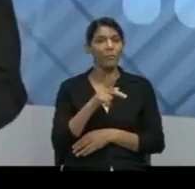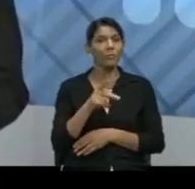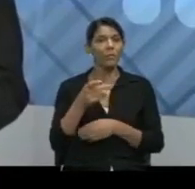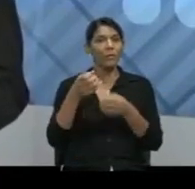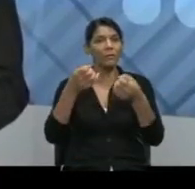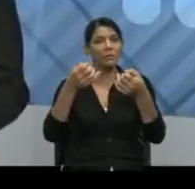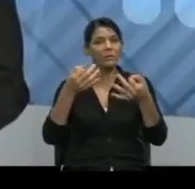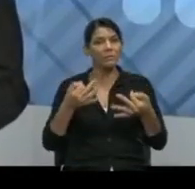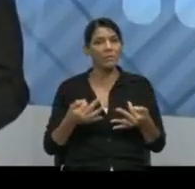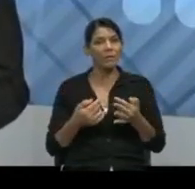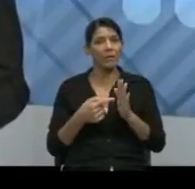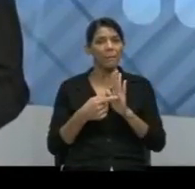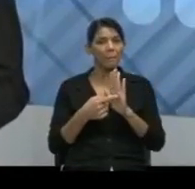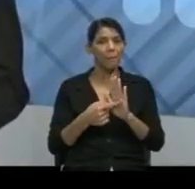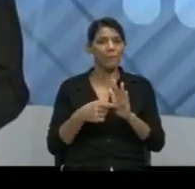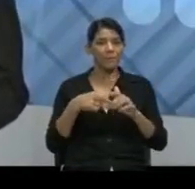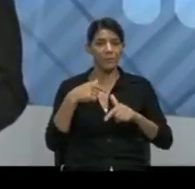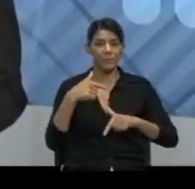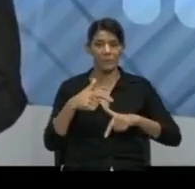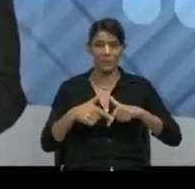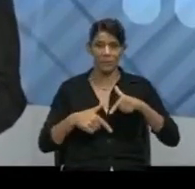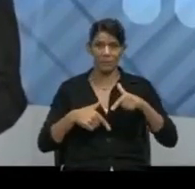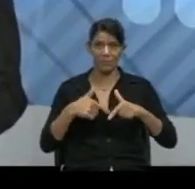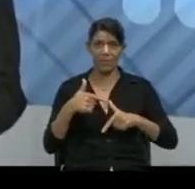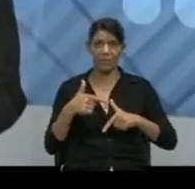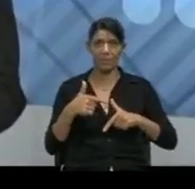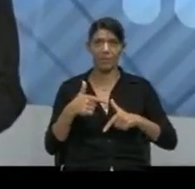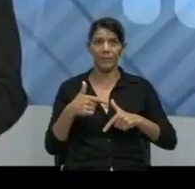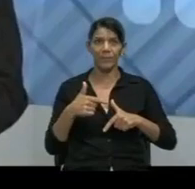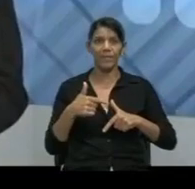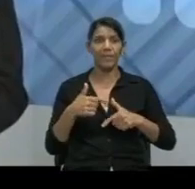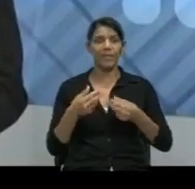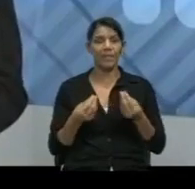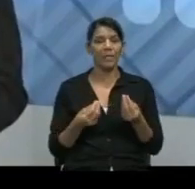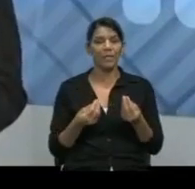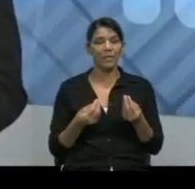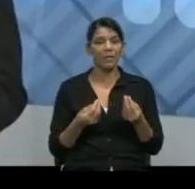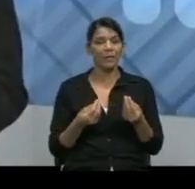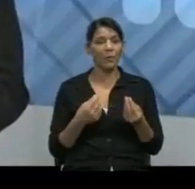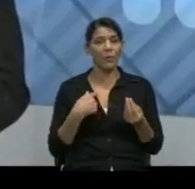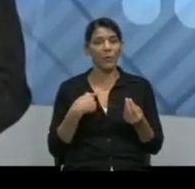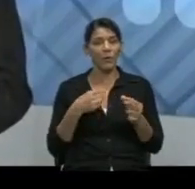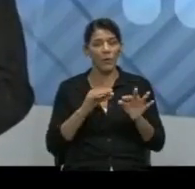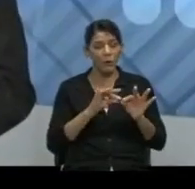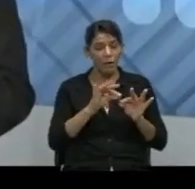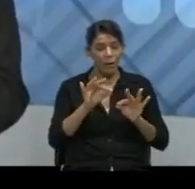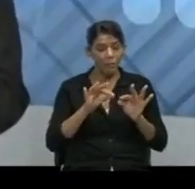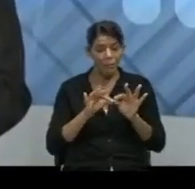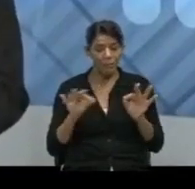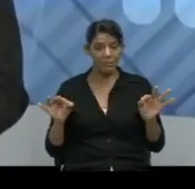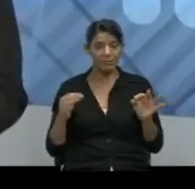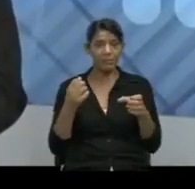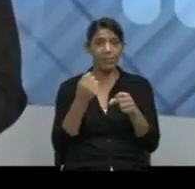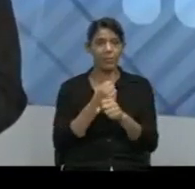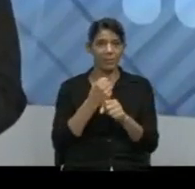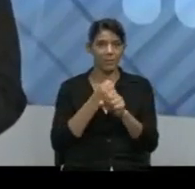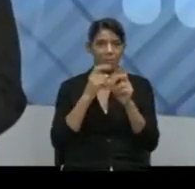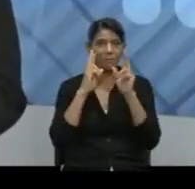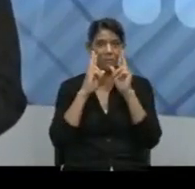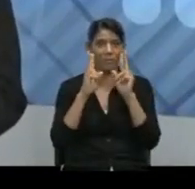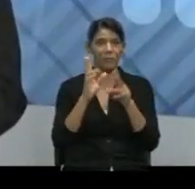vai mostrar o trabalho em cima de uma alocação de uma obra. Vamos